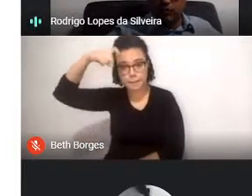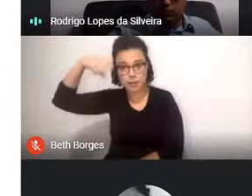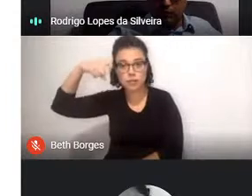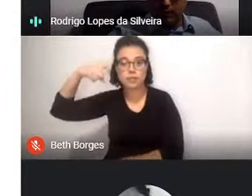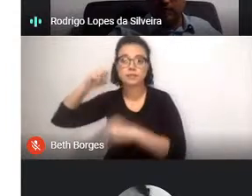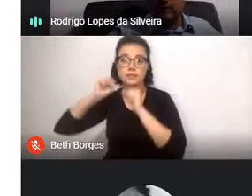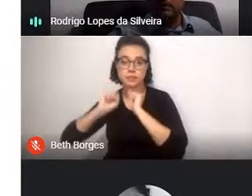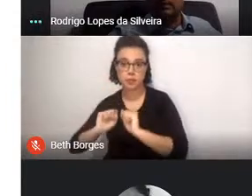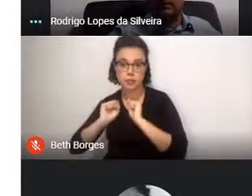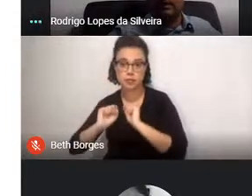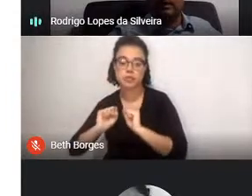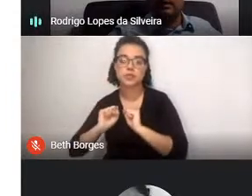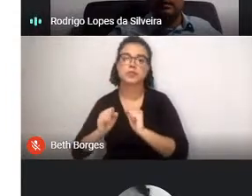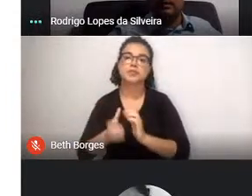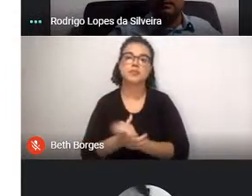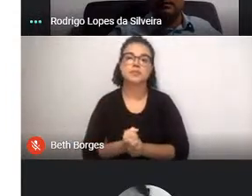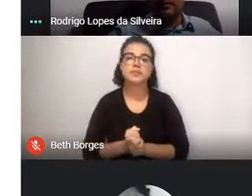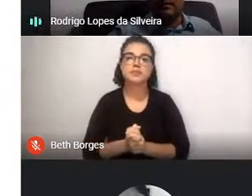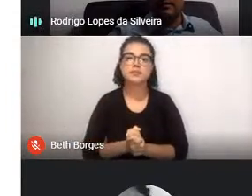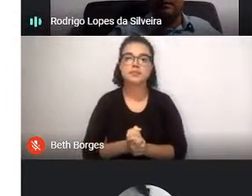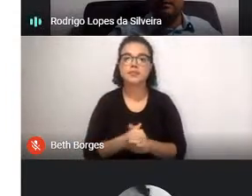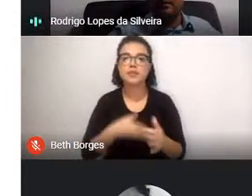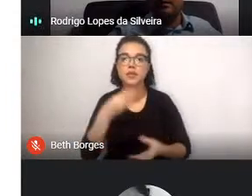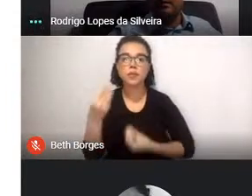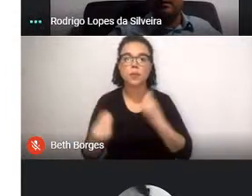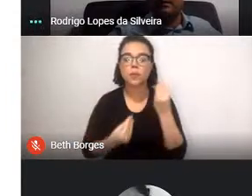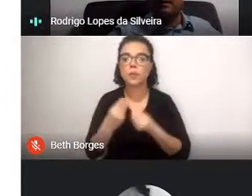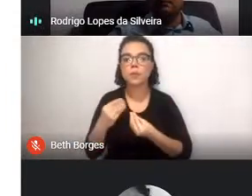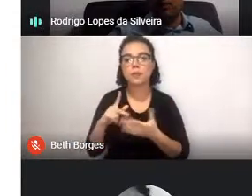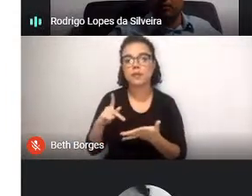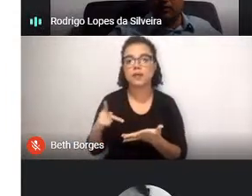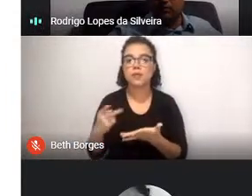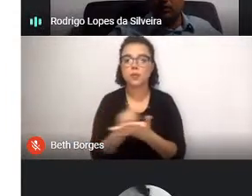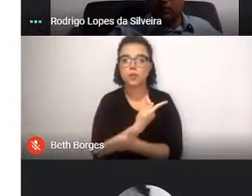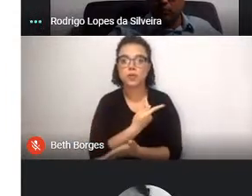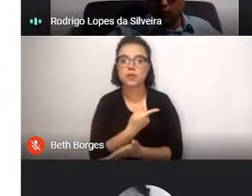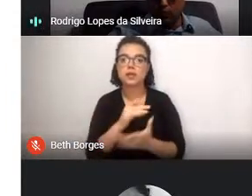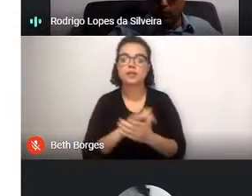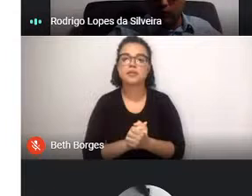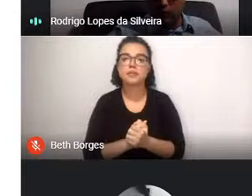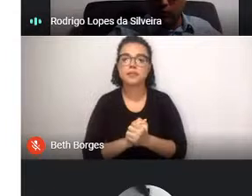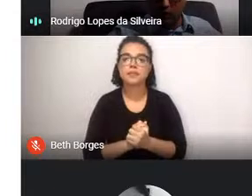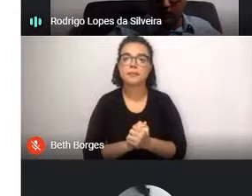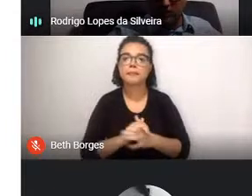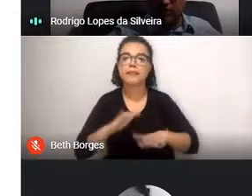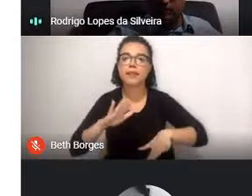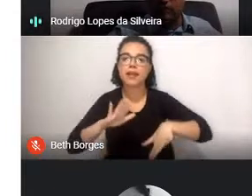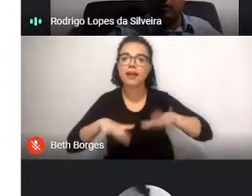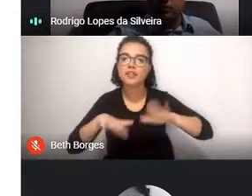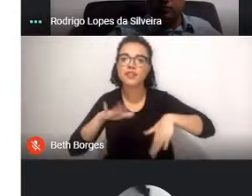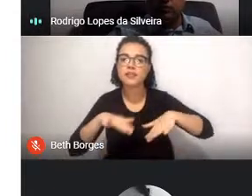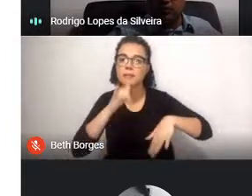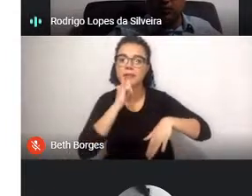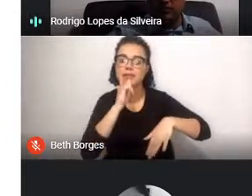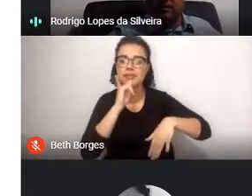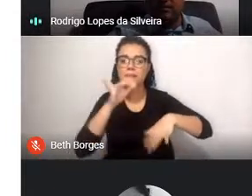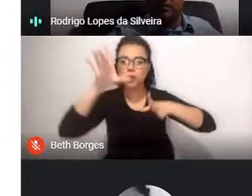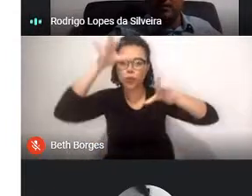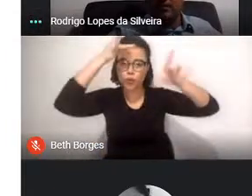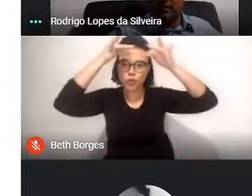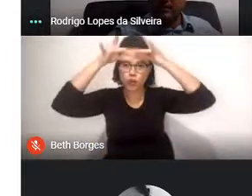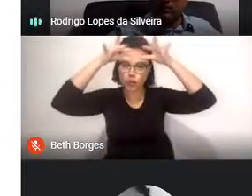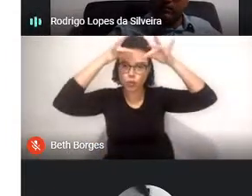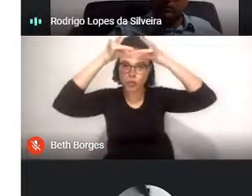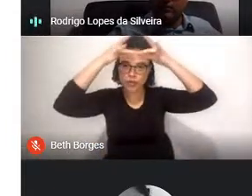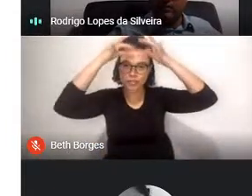de estrutura, tá? Das barreiras que sabotam o cognitivo, o